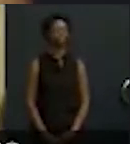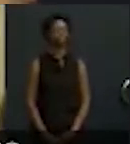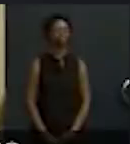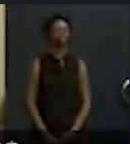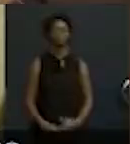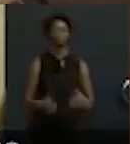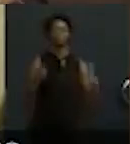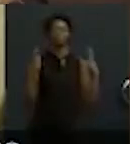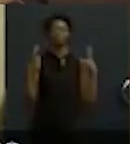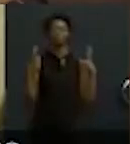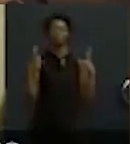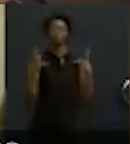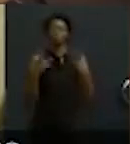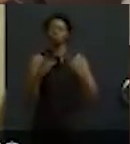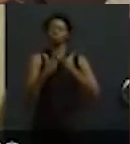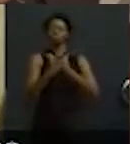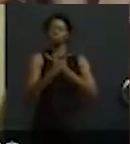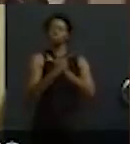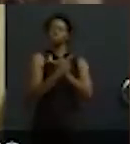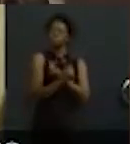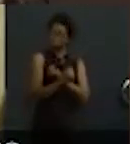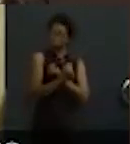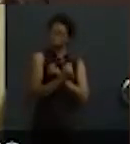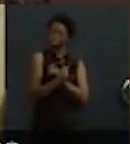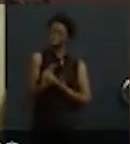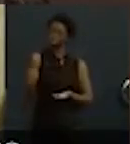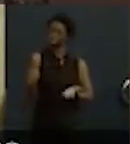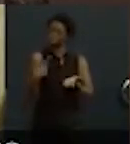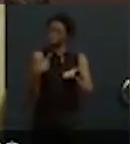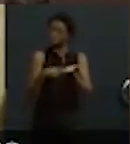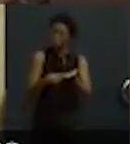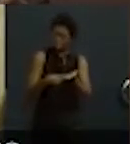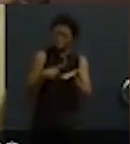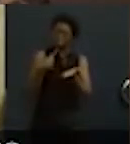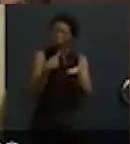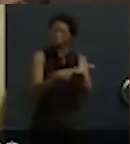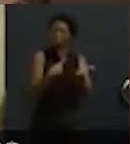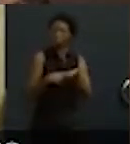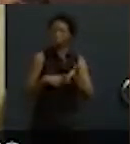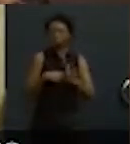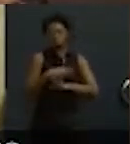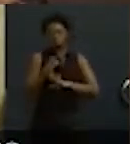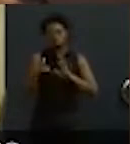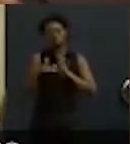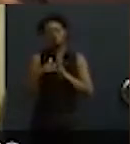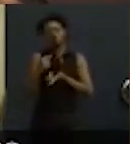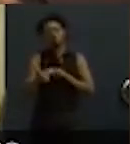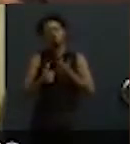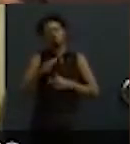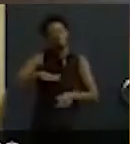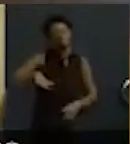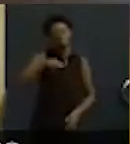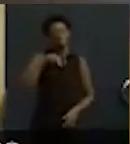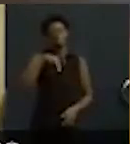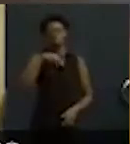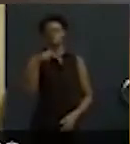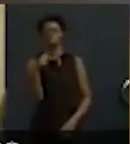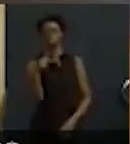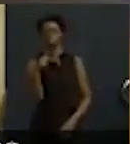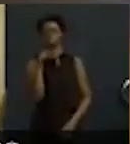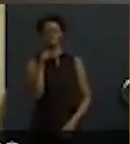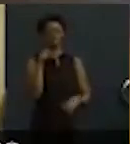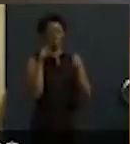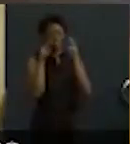Brilhantismo, solicitude e comprometimento aos mais legítimos deveres do Ministério Público são traços